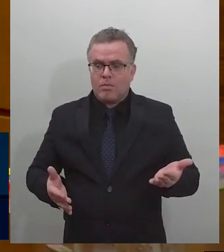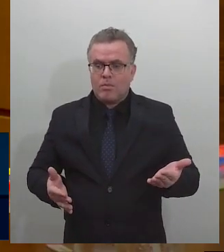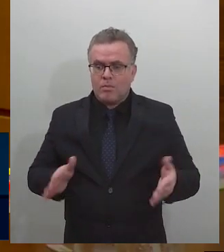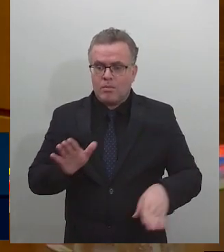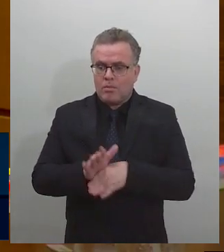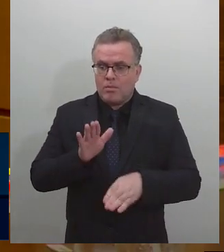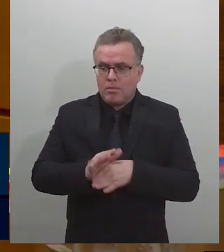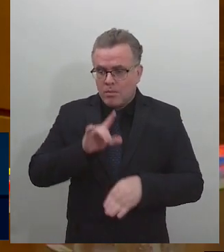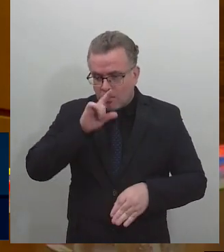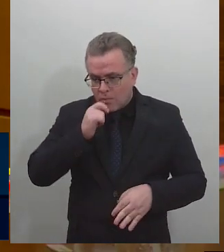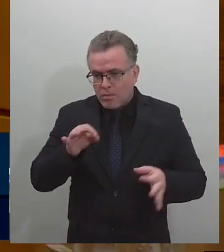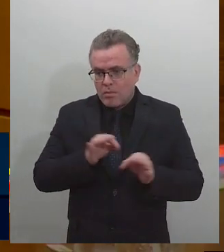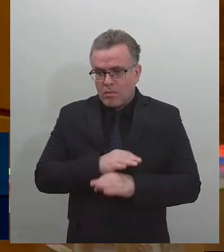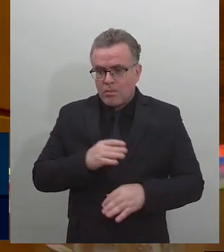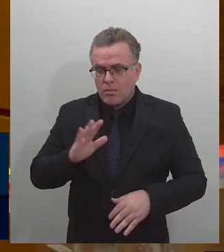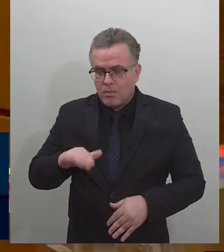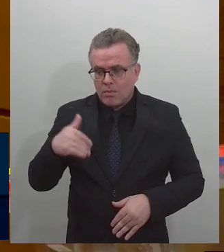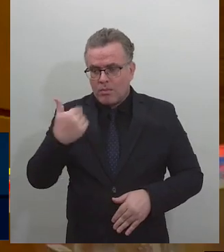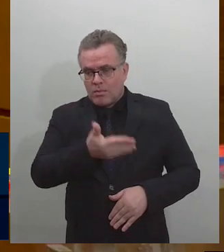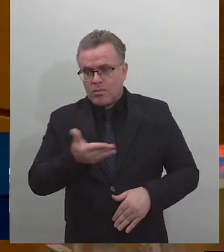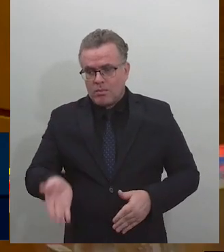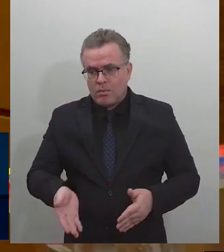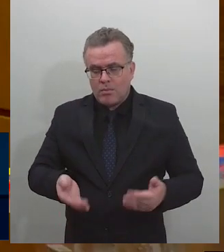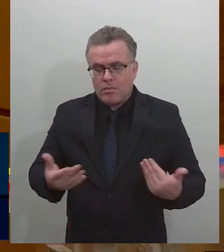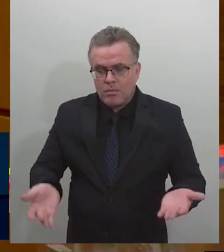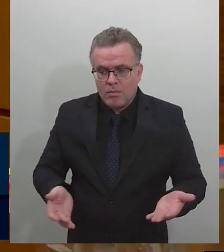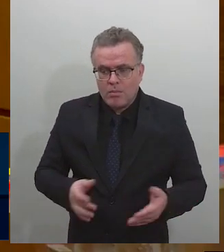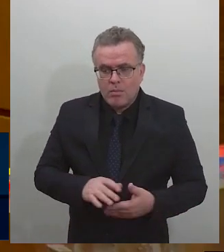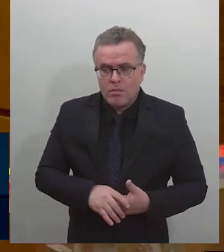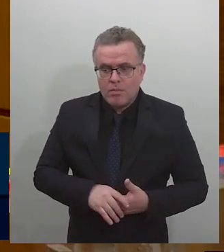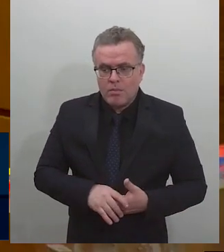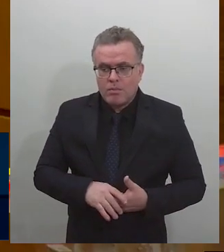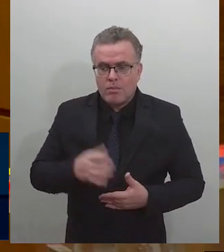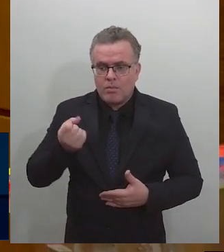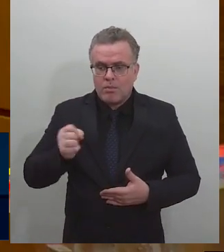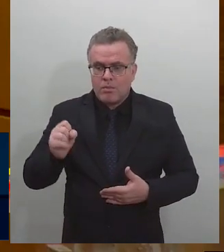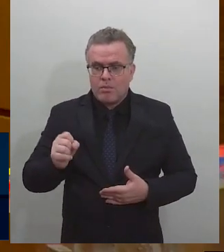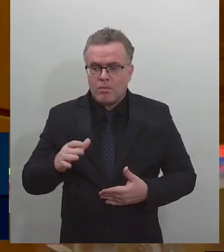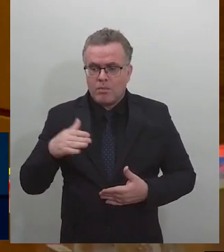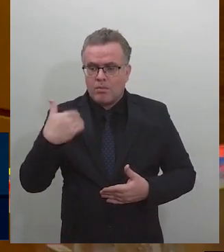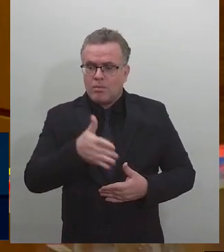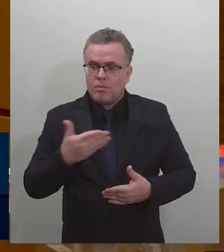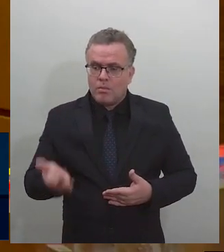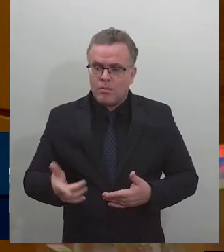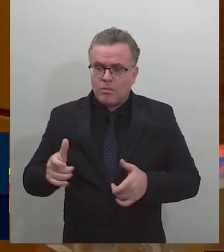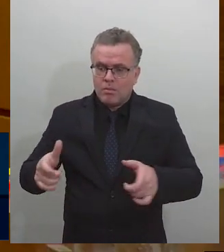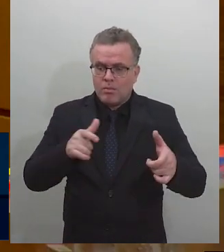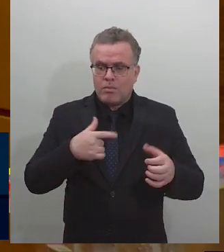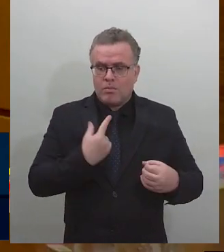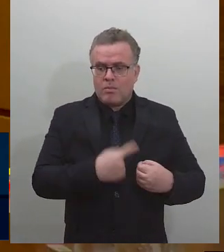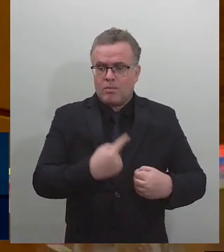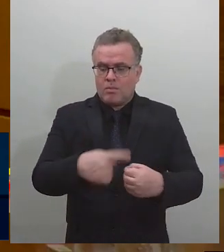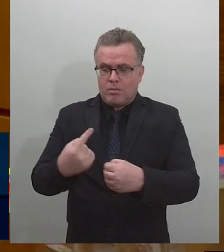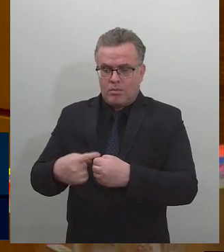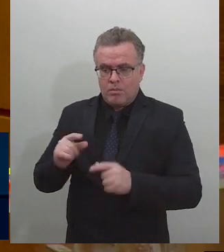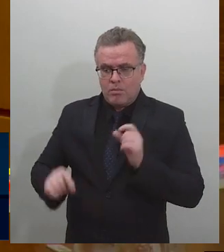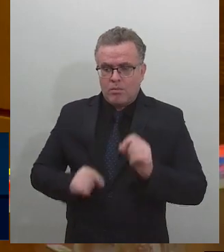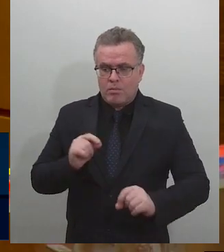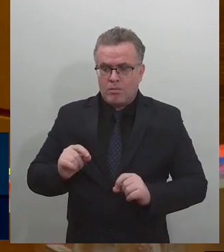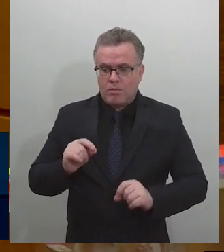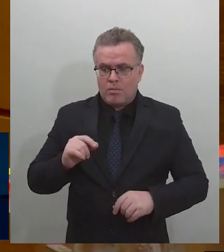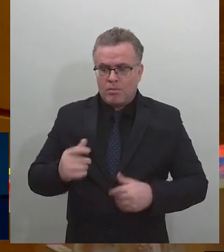né, de Sergipe, de Aracaju, até as pessoas lá, né, falam esse termo, que isso